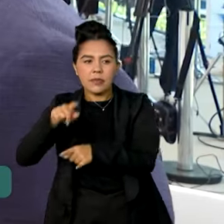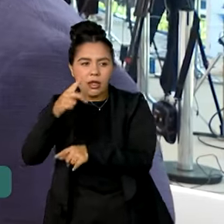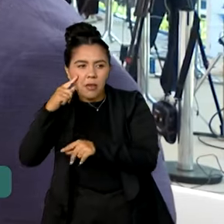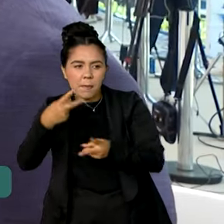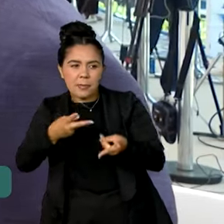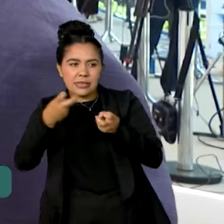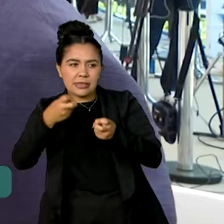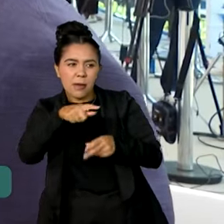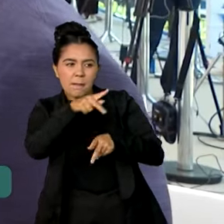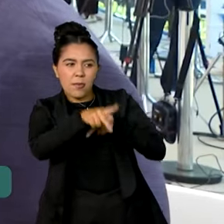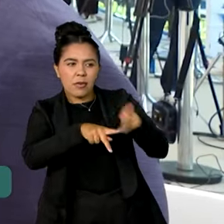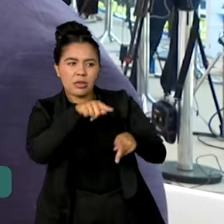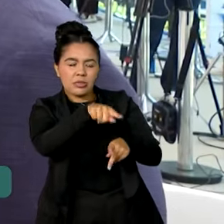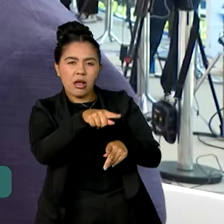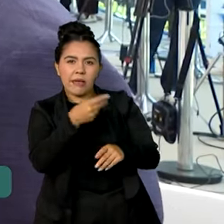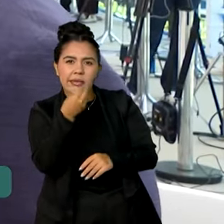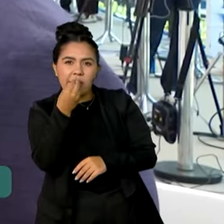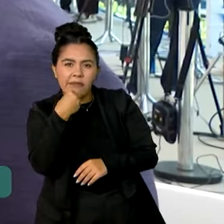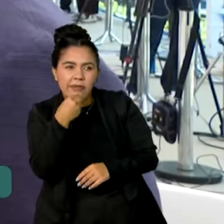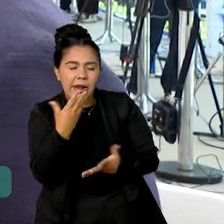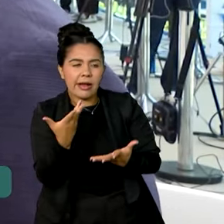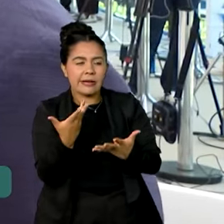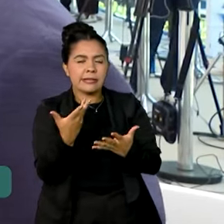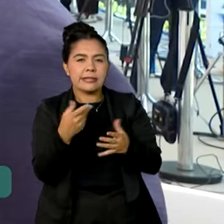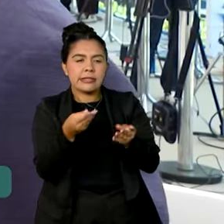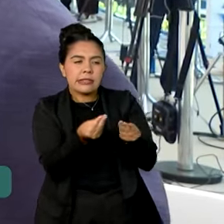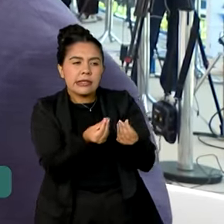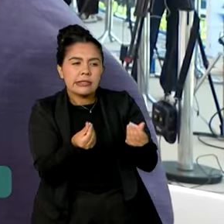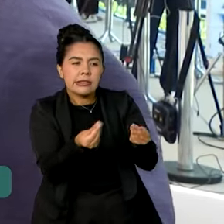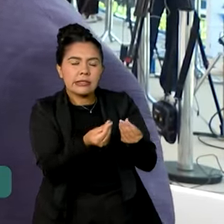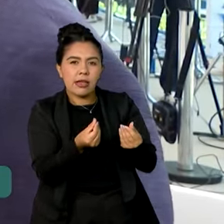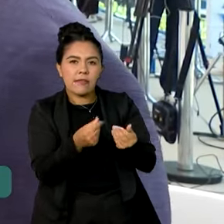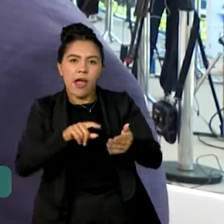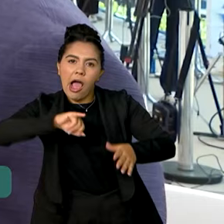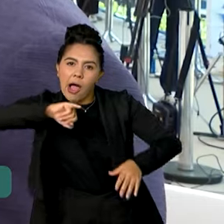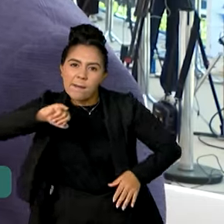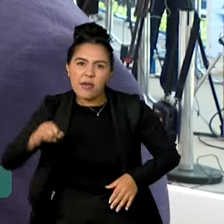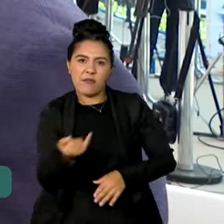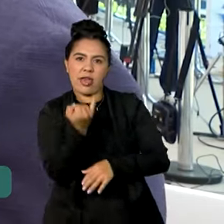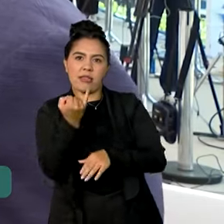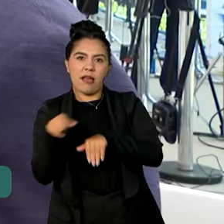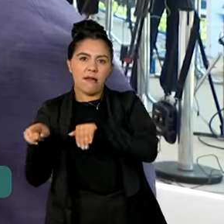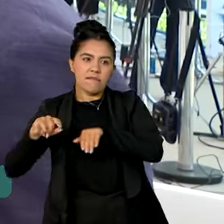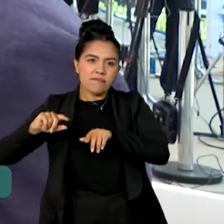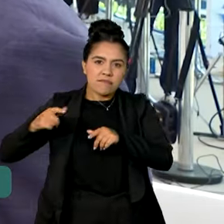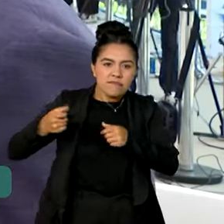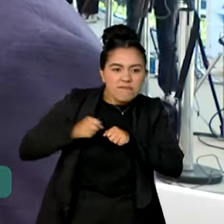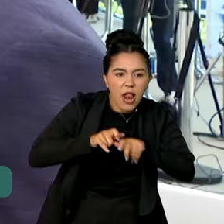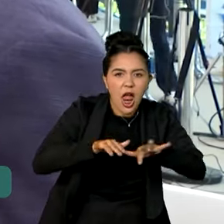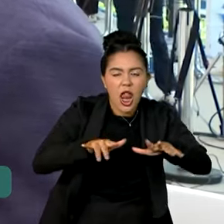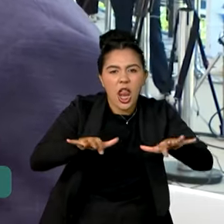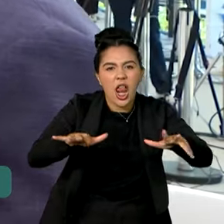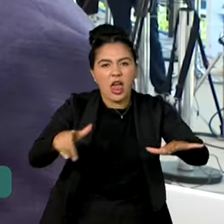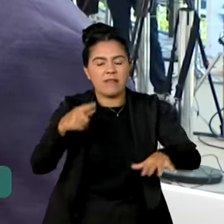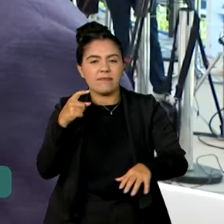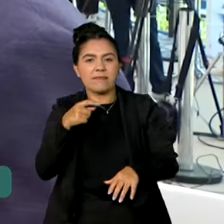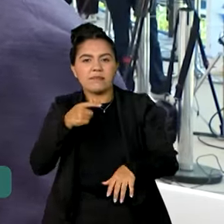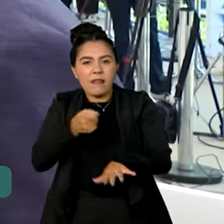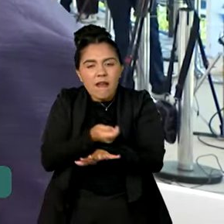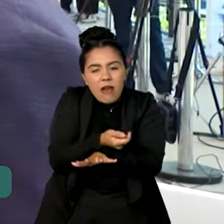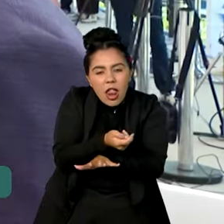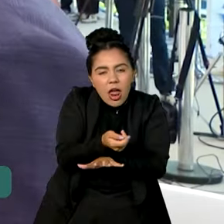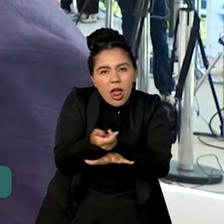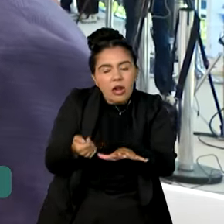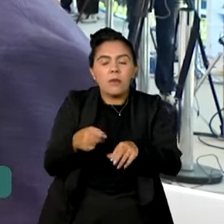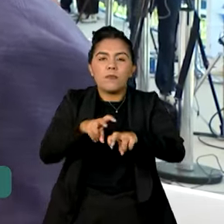vulnerável, há necessidade de ações urgentes por parte de governos e a gente quer trazer um olhar especial para esse